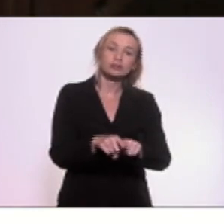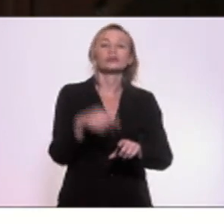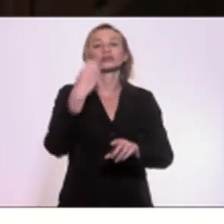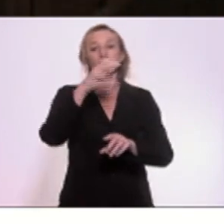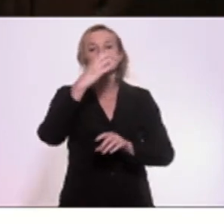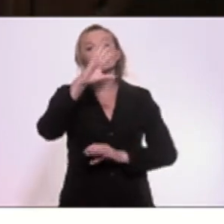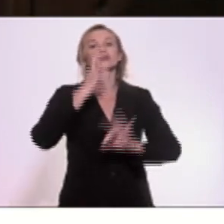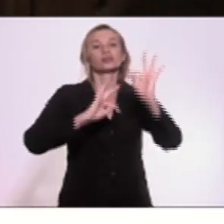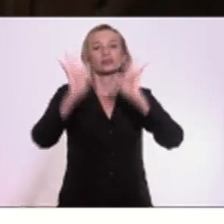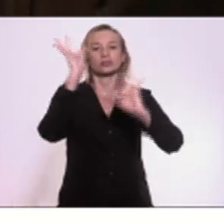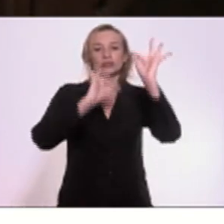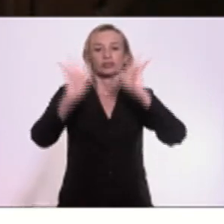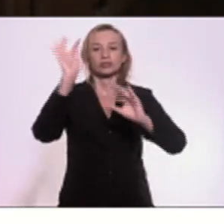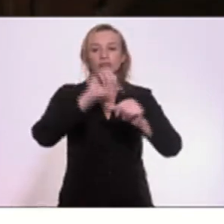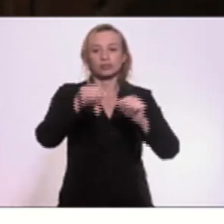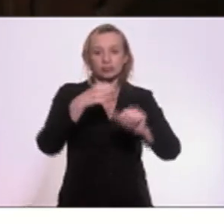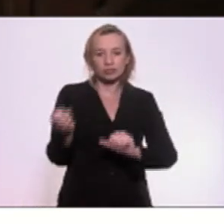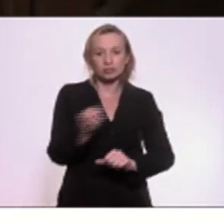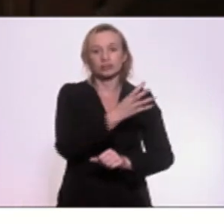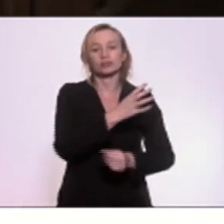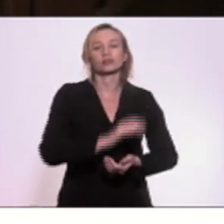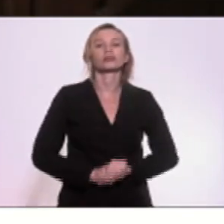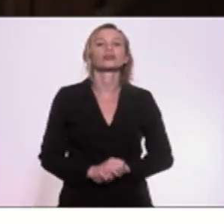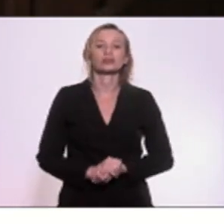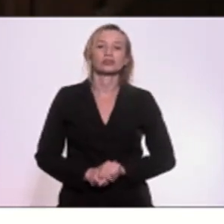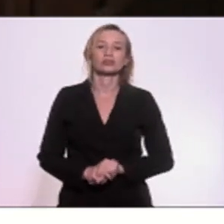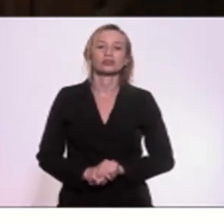ciência, tecnologia e inovação.